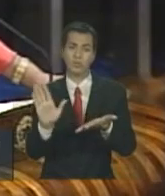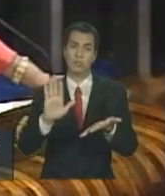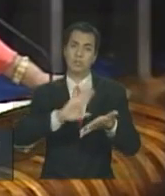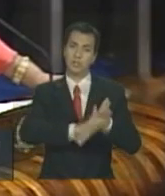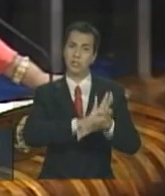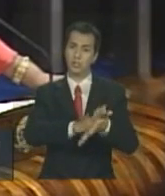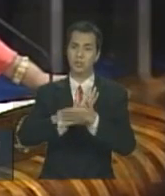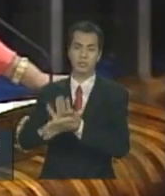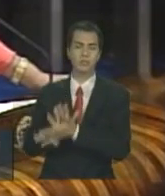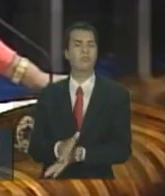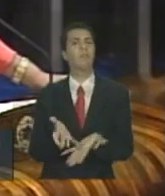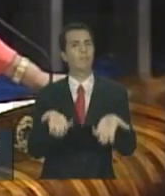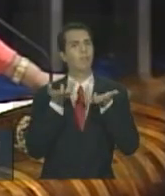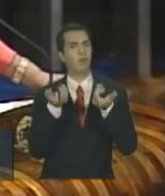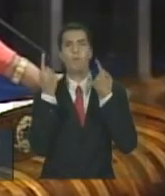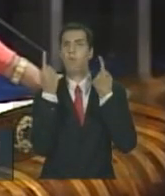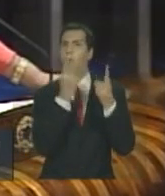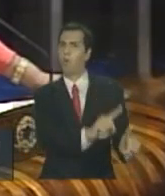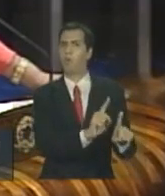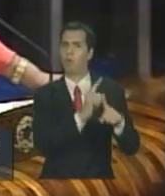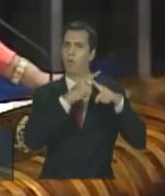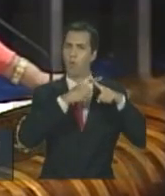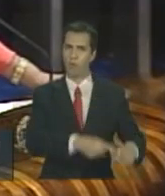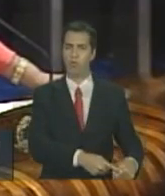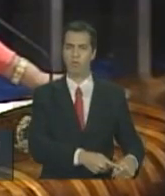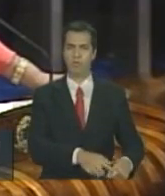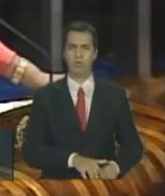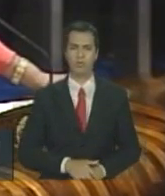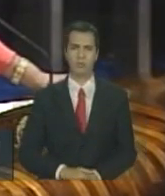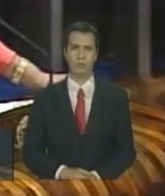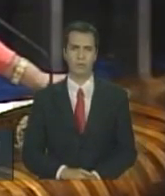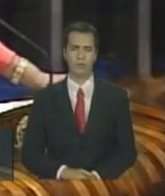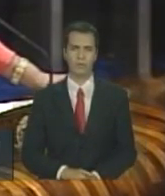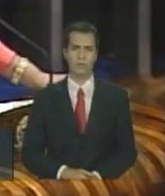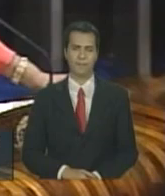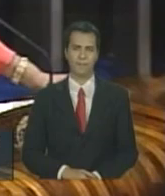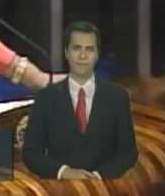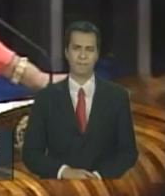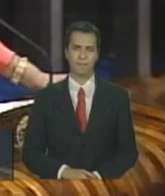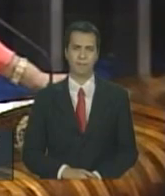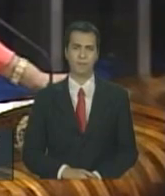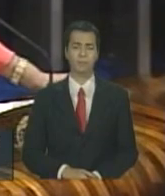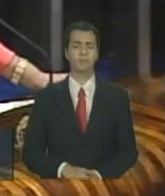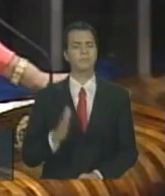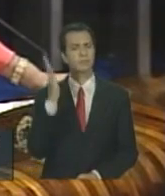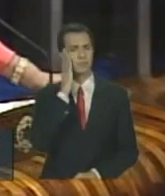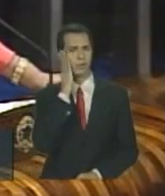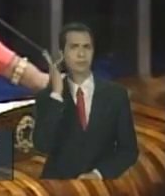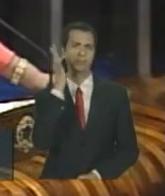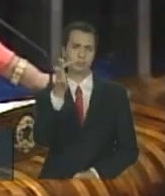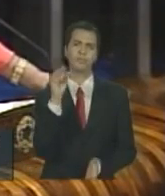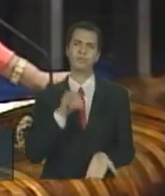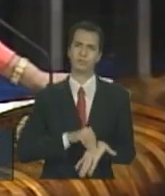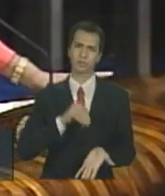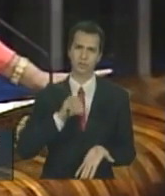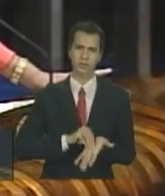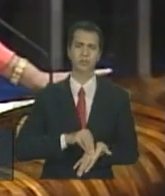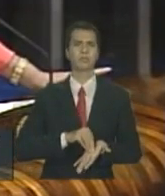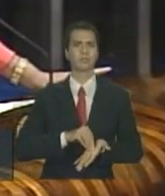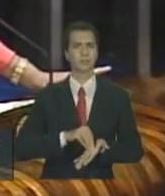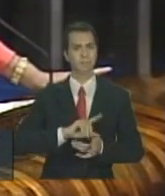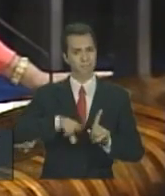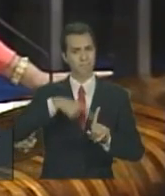pela discriminação, pela força ou pela ideologia. Sei que temos ainda muito que avançar, mas